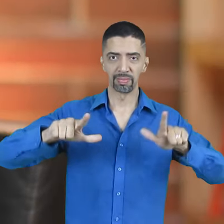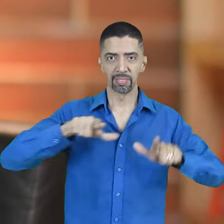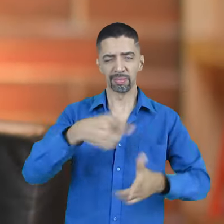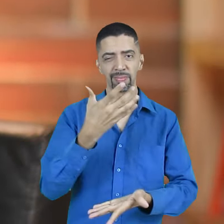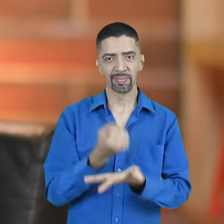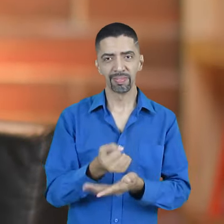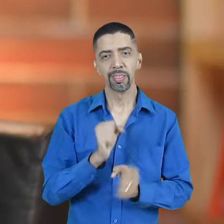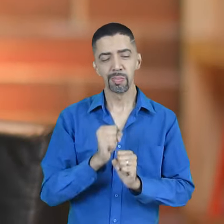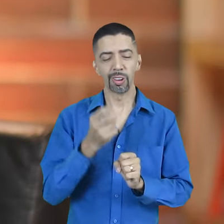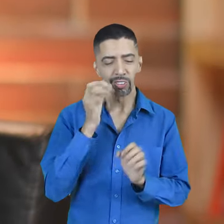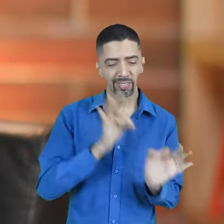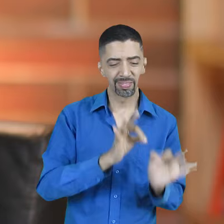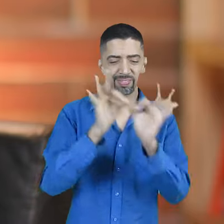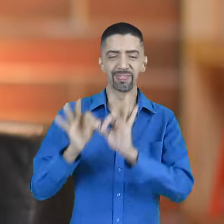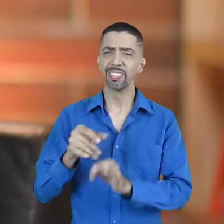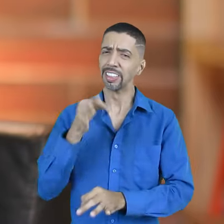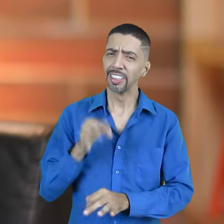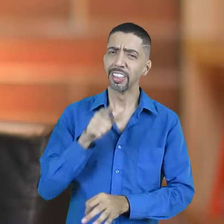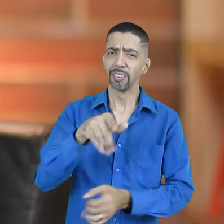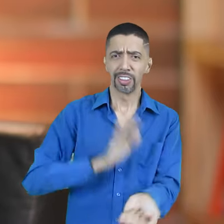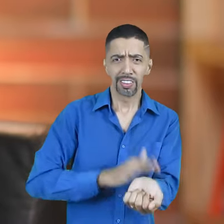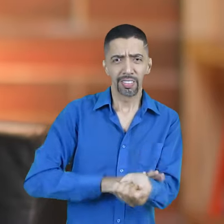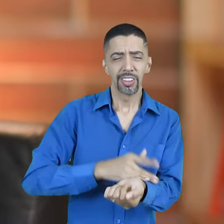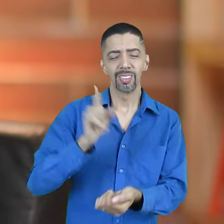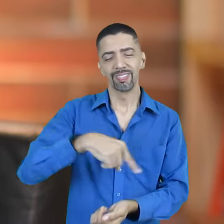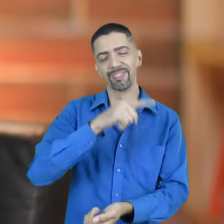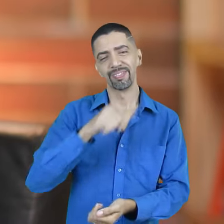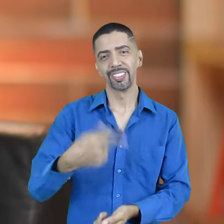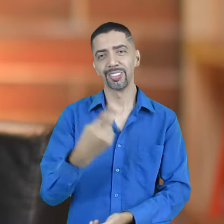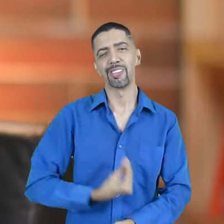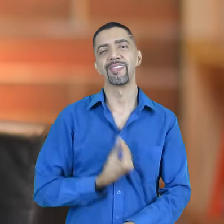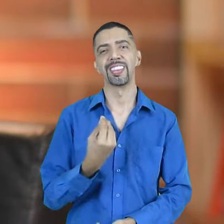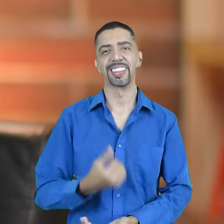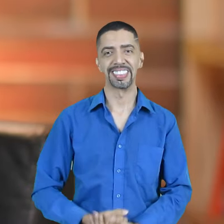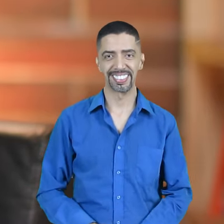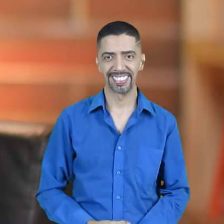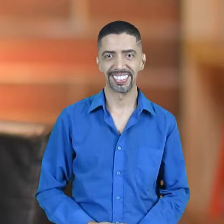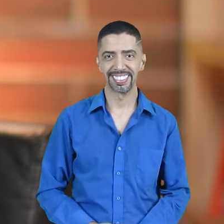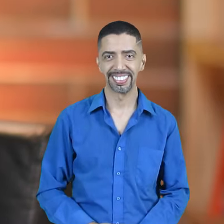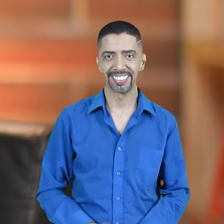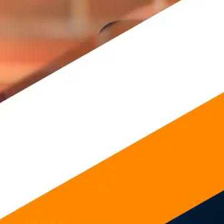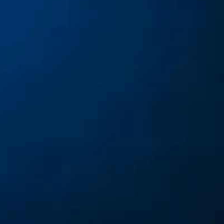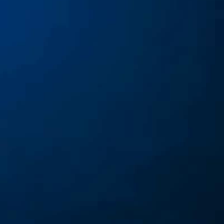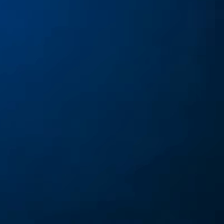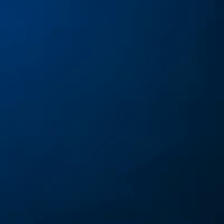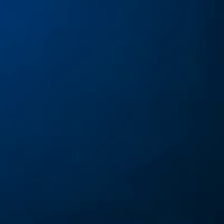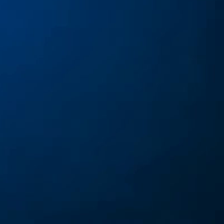Tenho certeza que você aprenderá e evitará qualquer vício como esse na sua vida.